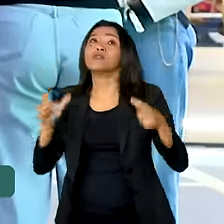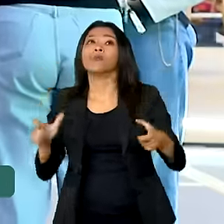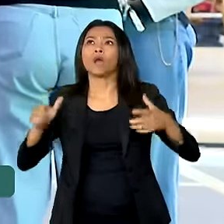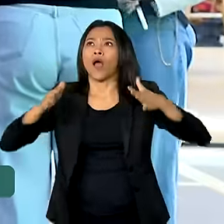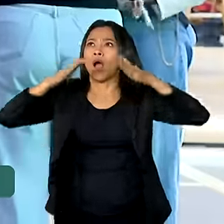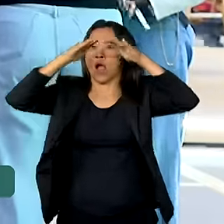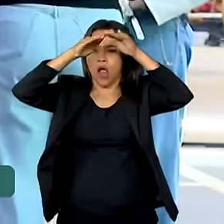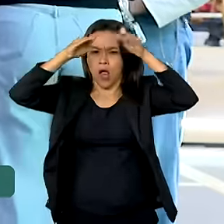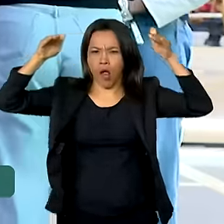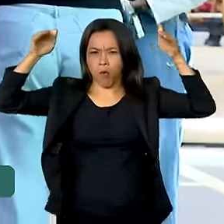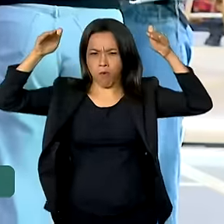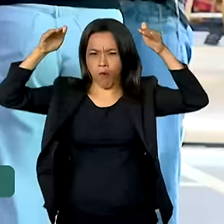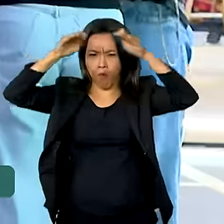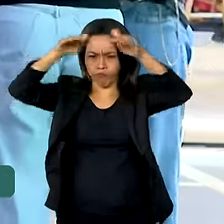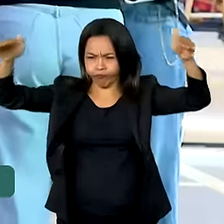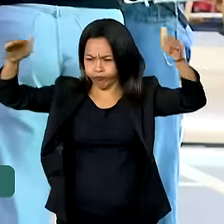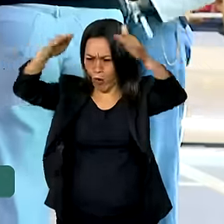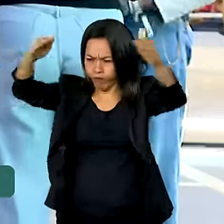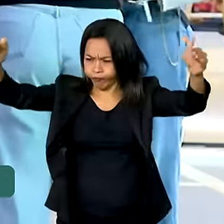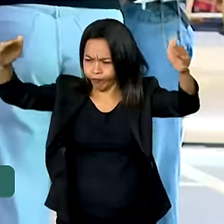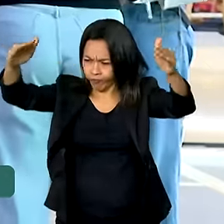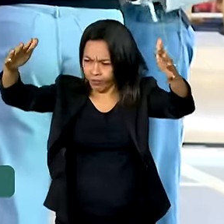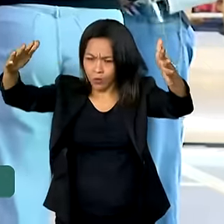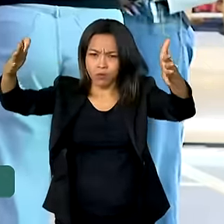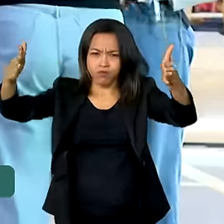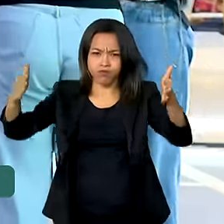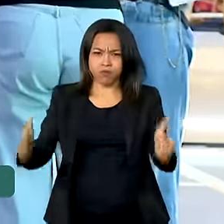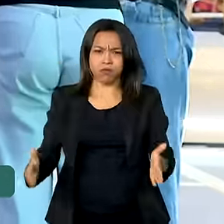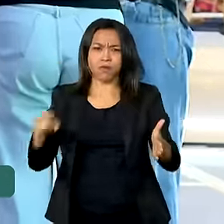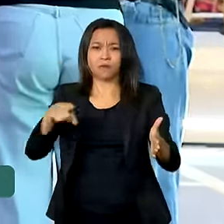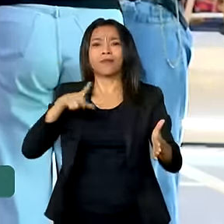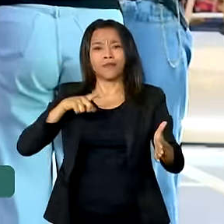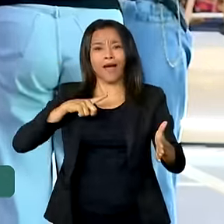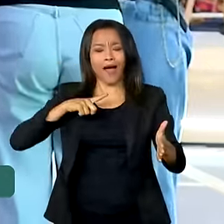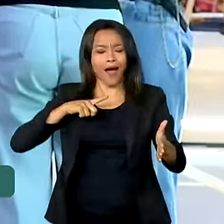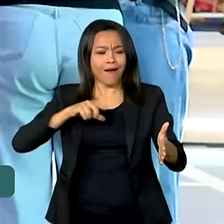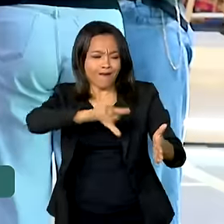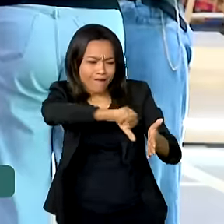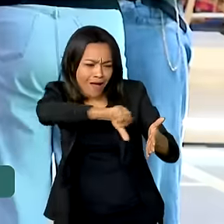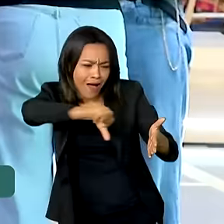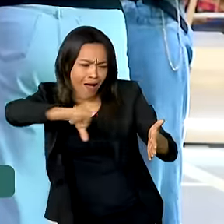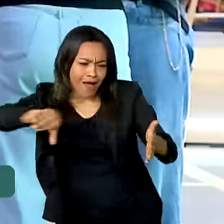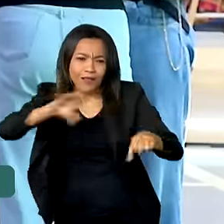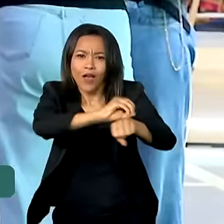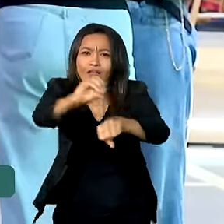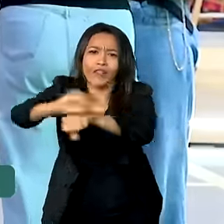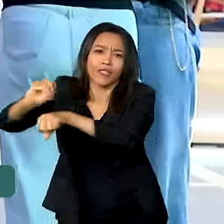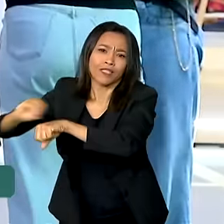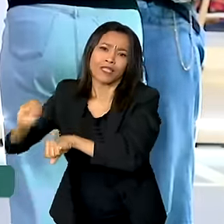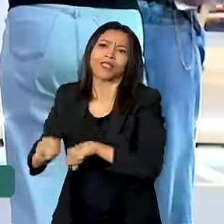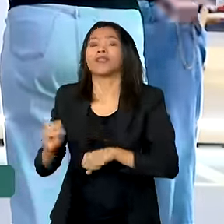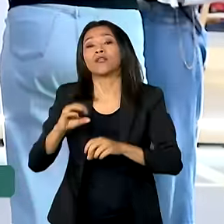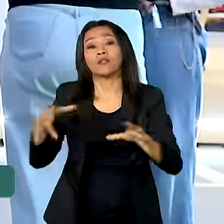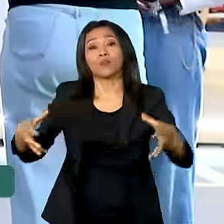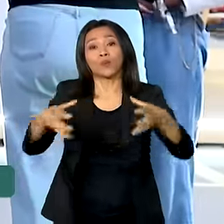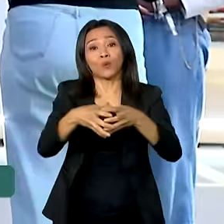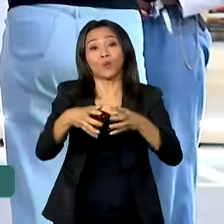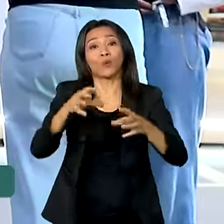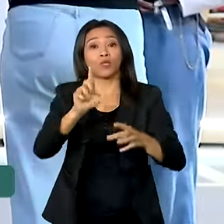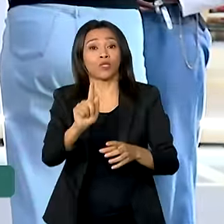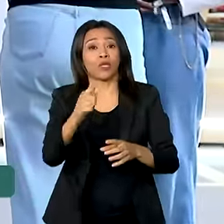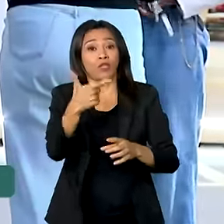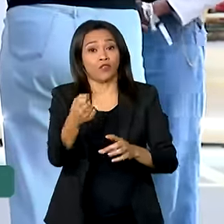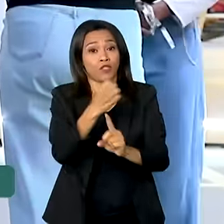galpão localizado aqui no Complexo Mauá e onde acontece boa parte das atividades do G20 Social. Eu vou pedir para o nosso